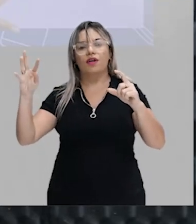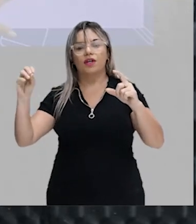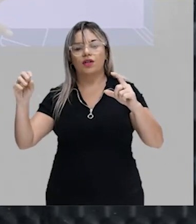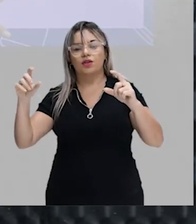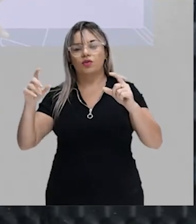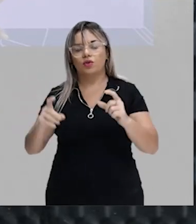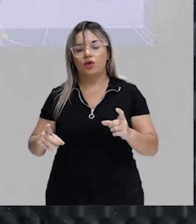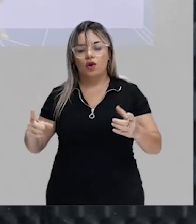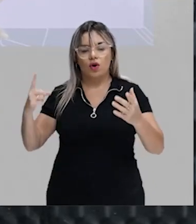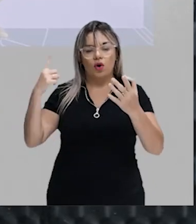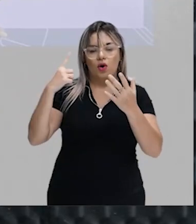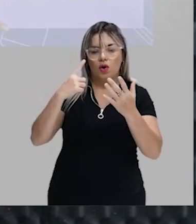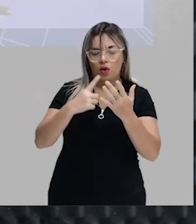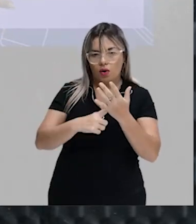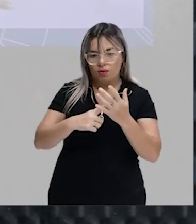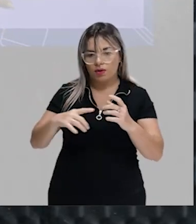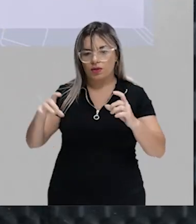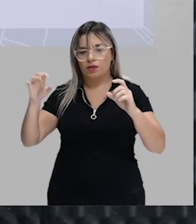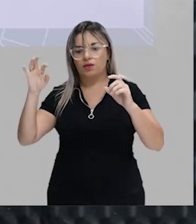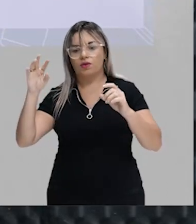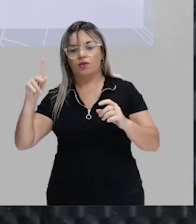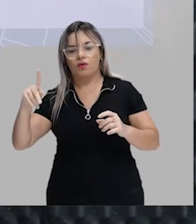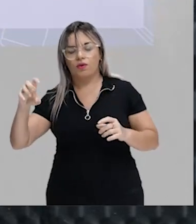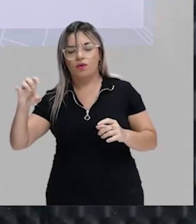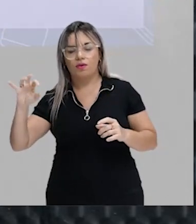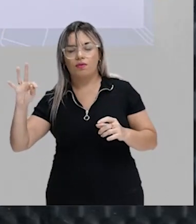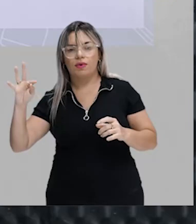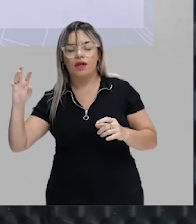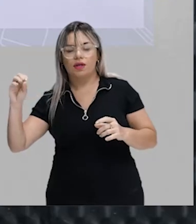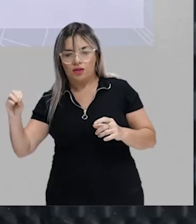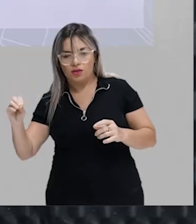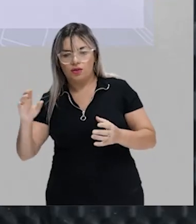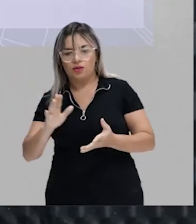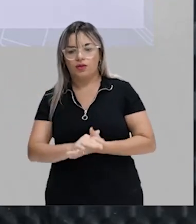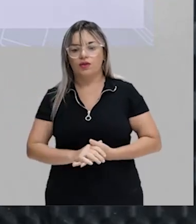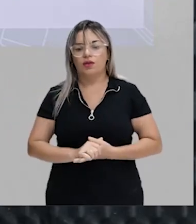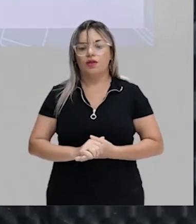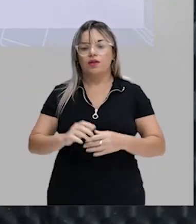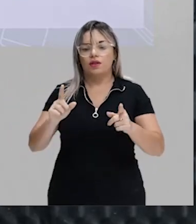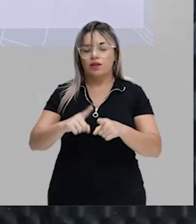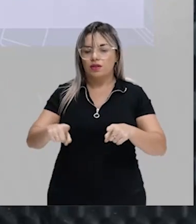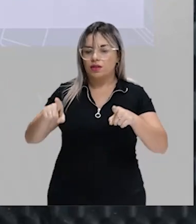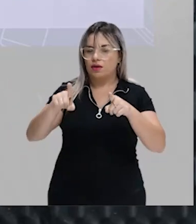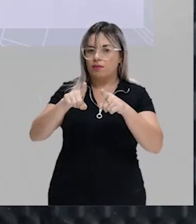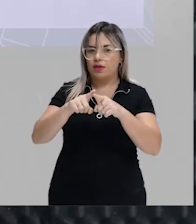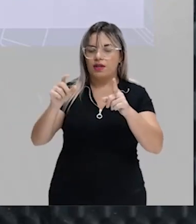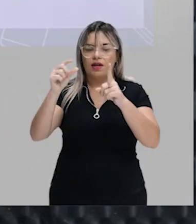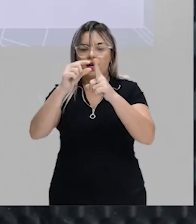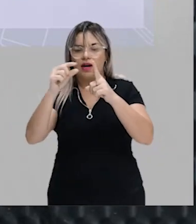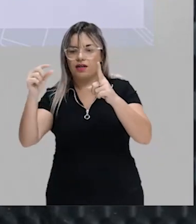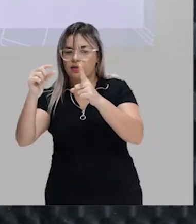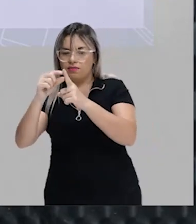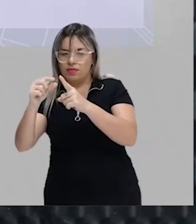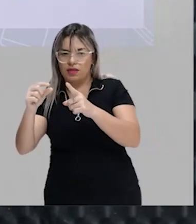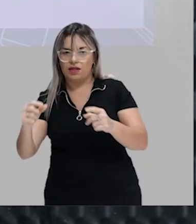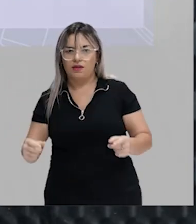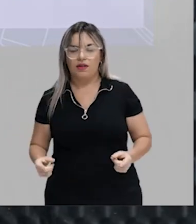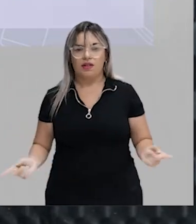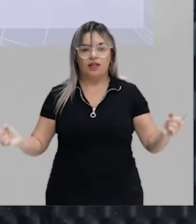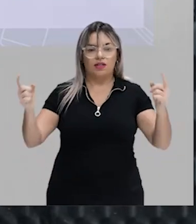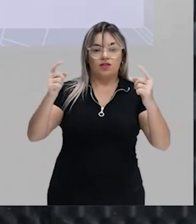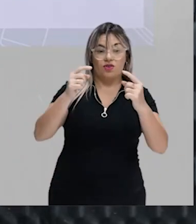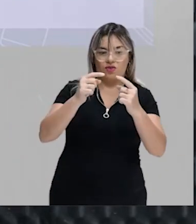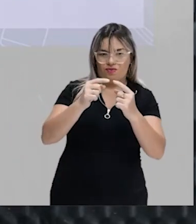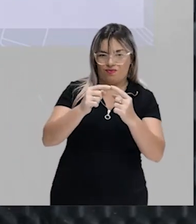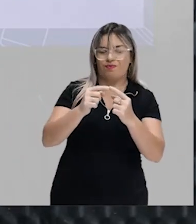cobiça, atiça, fama, que está meio perdido porque é só um trecho. Mas se você pegar um poema classicista,